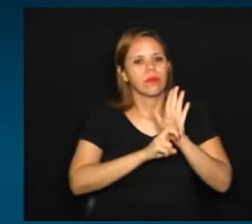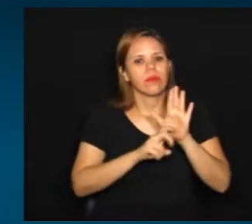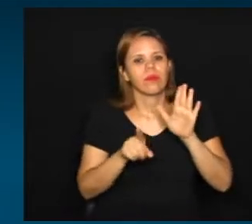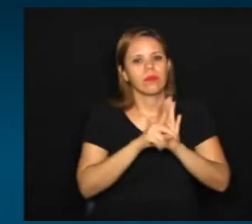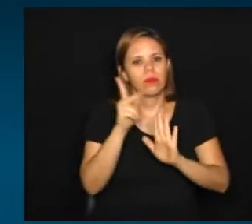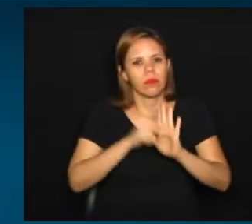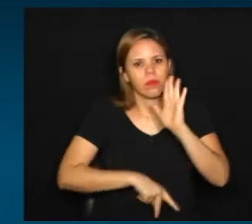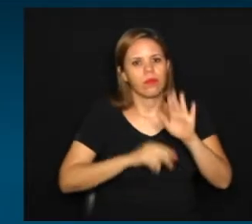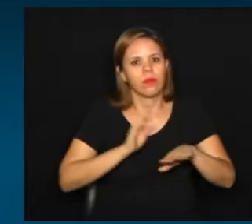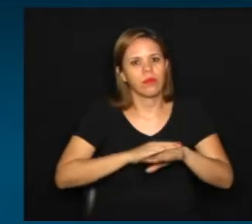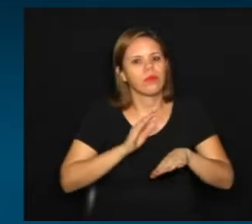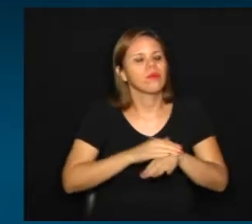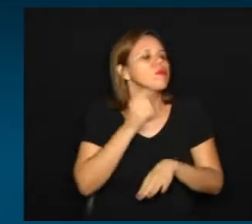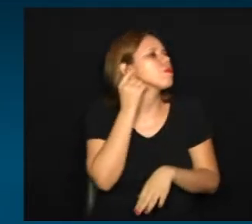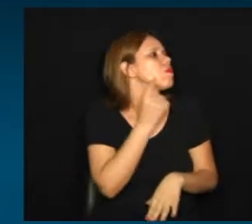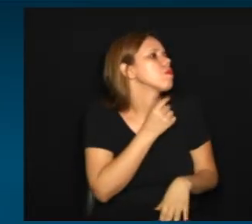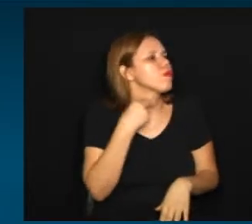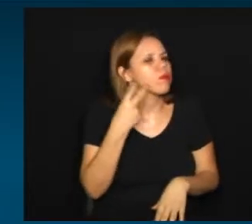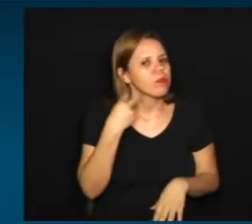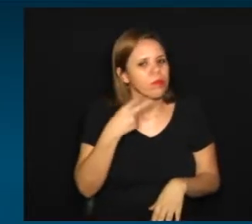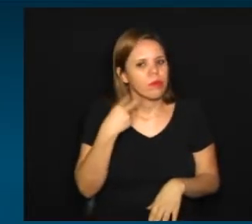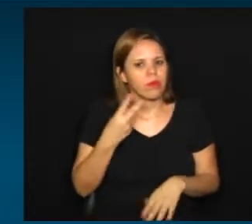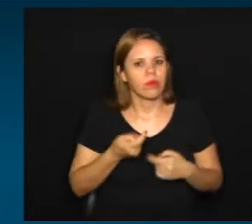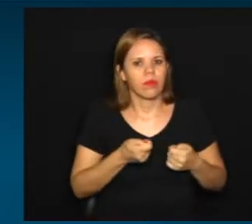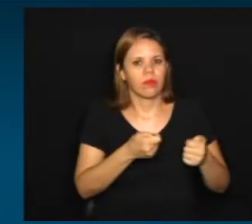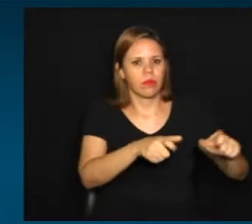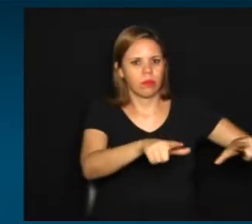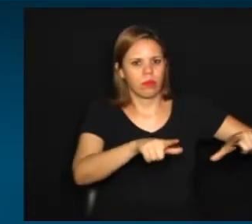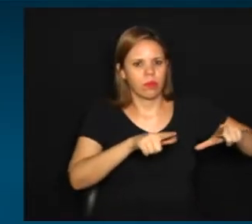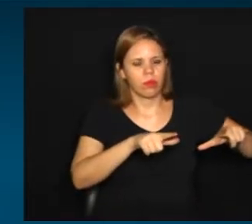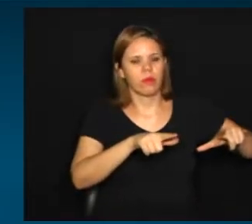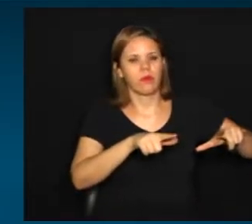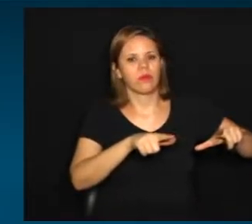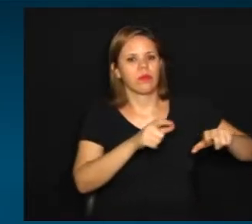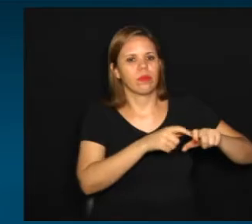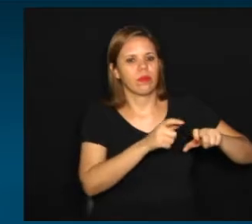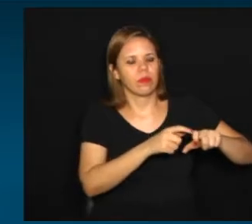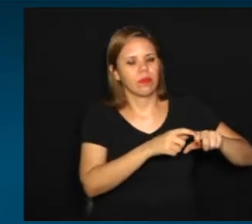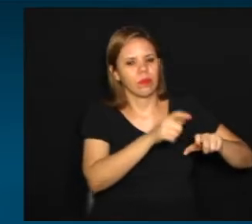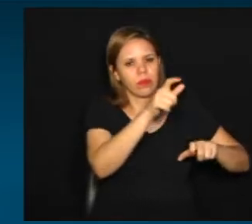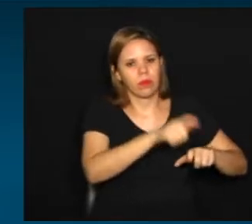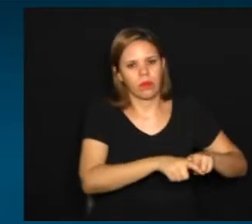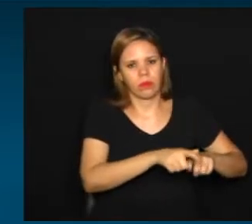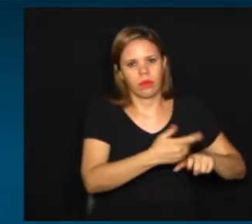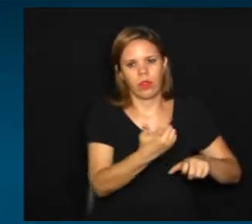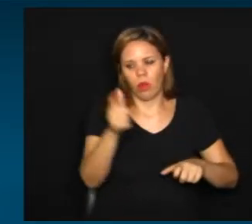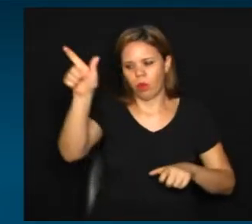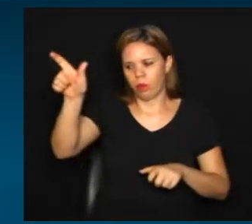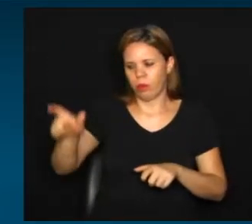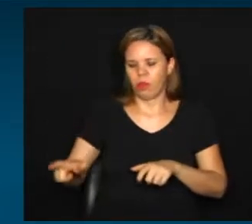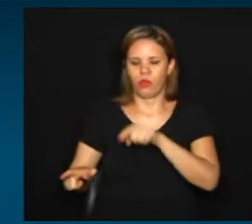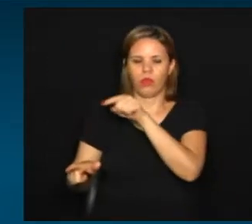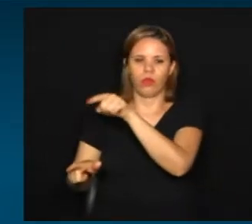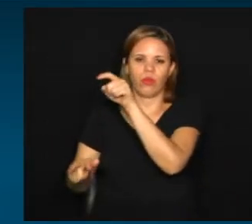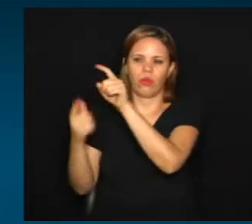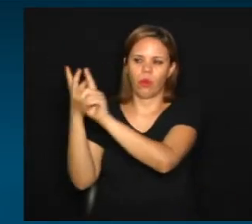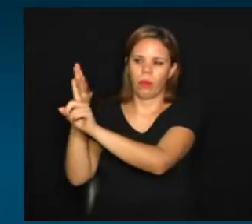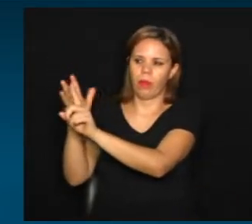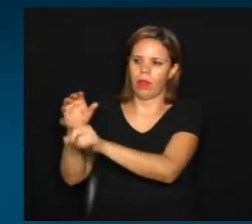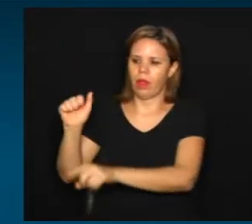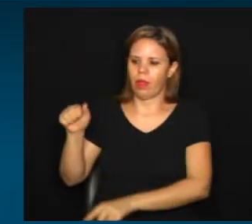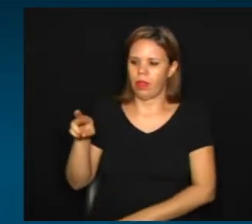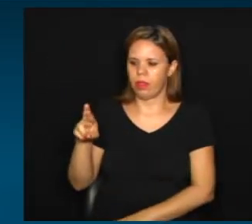projeto de autoria do vereador Marcelo Silva, que concede o diploma de mérito odontológico Dr. José Roberto Magalhães Teixeira a